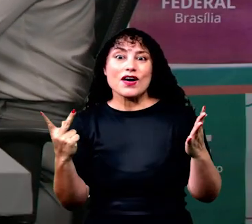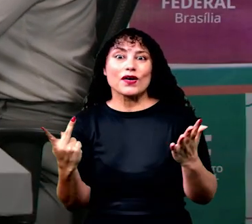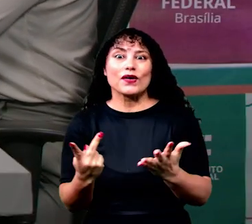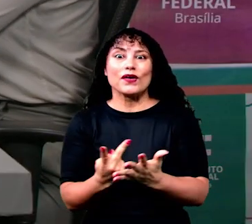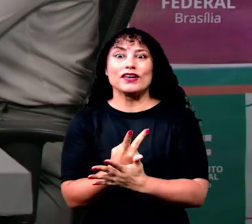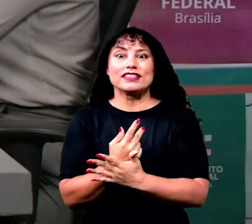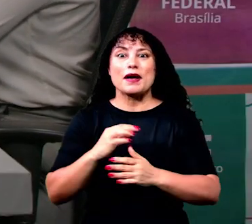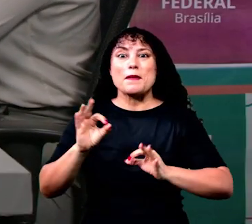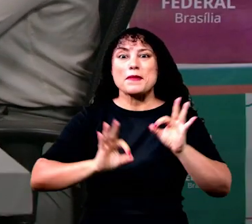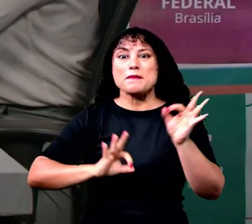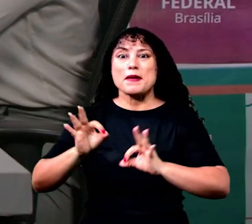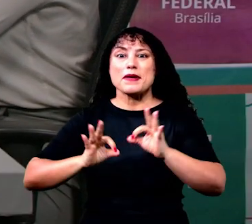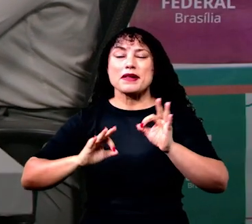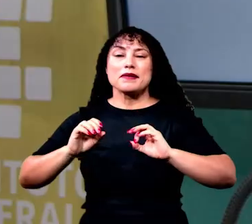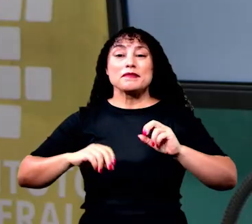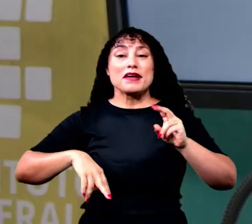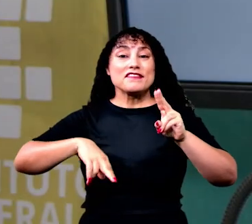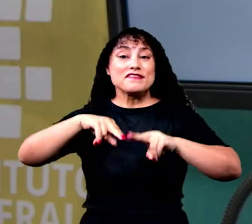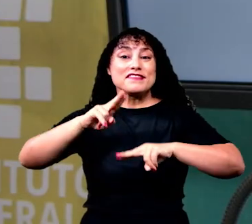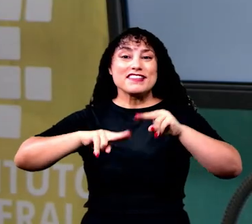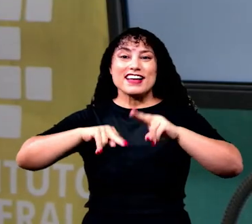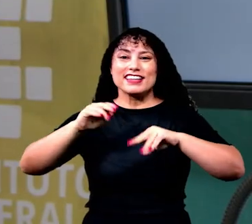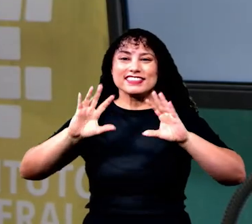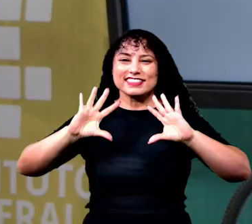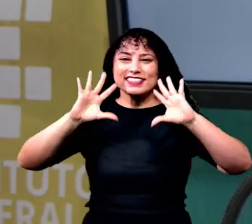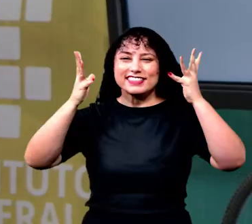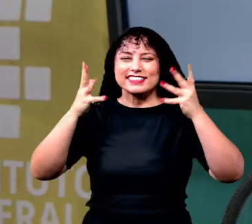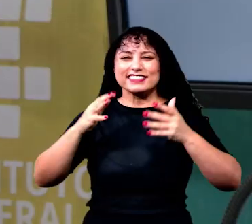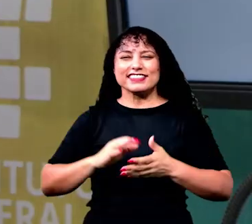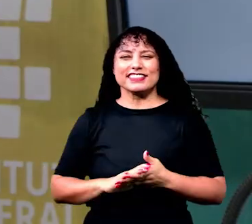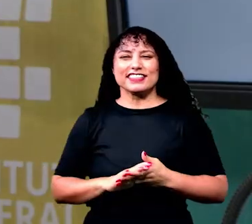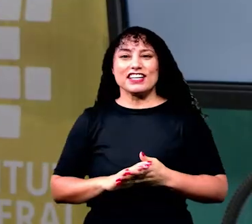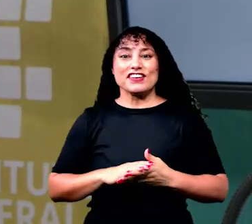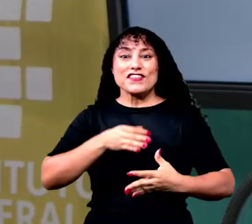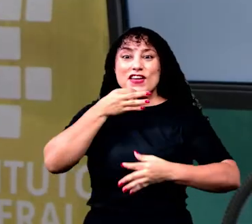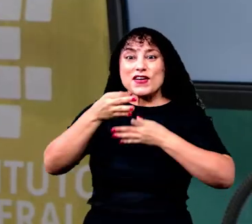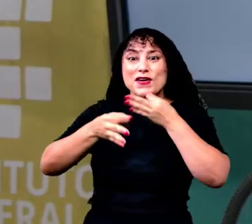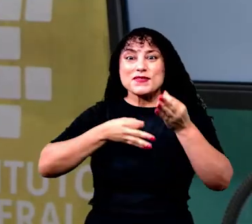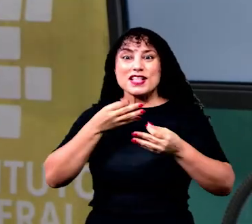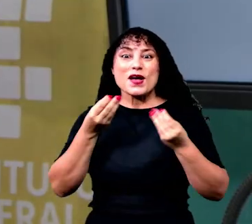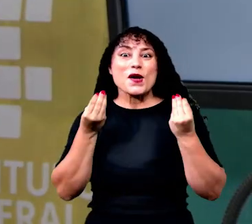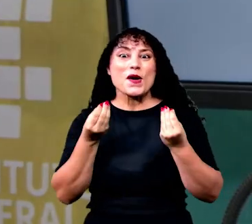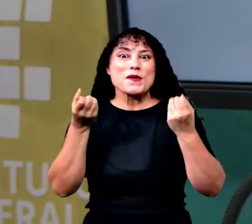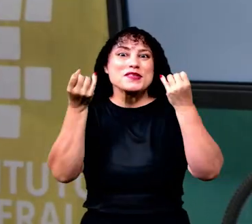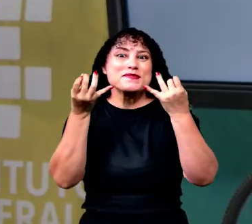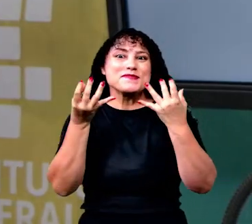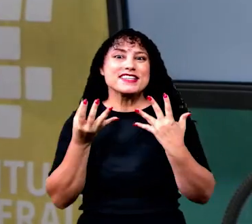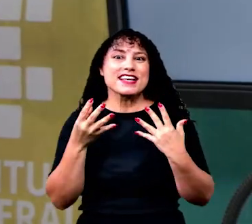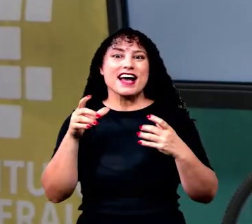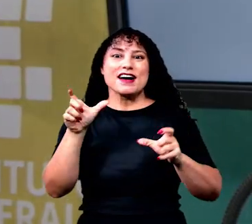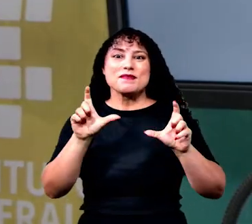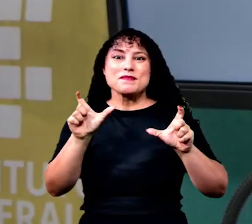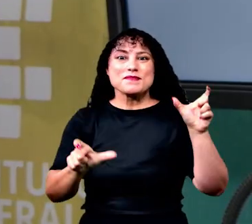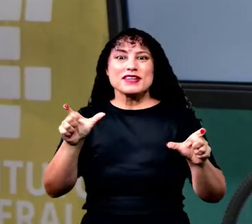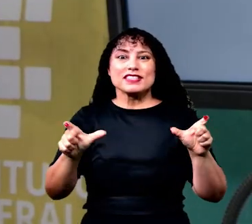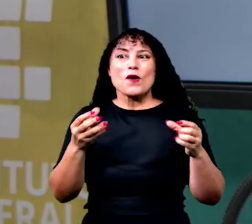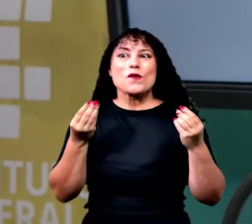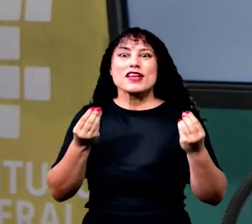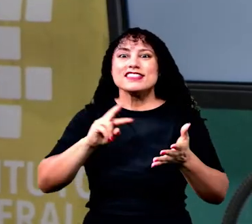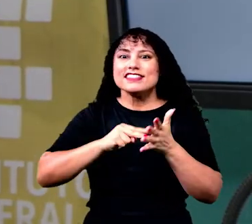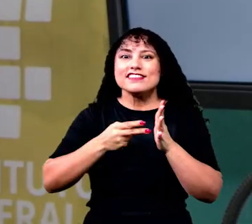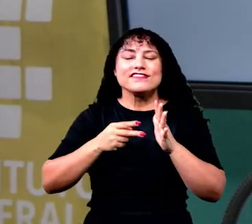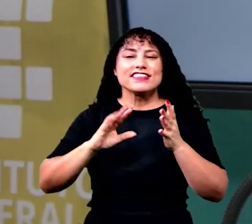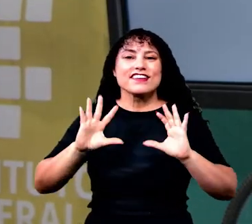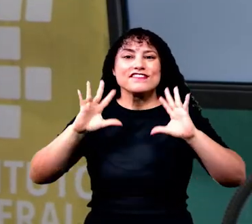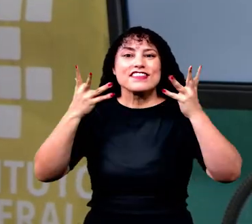estava acontecendo a preparação para a festa junina, e foi comentado como a gente explicaria para eles o que era a